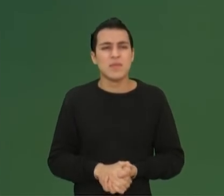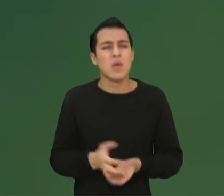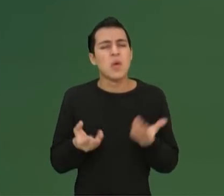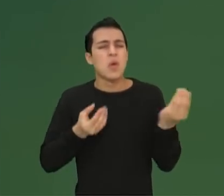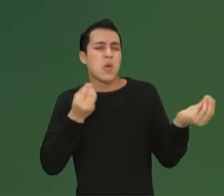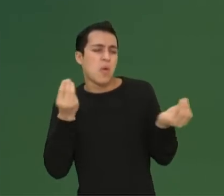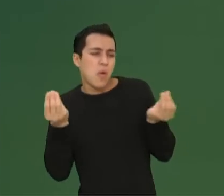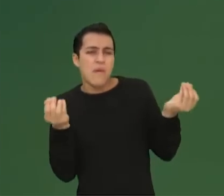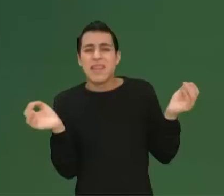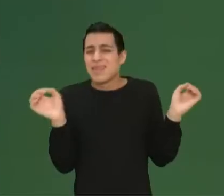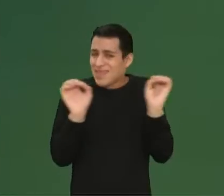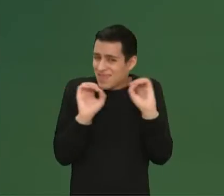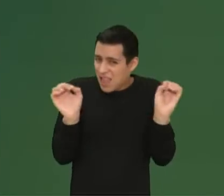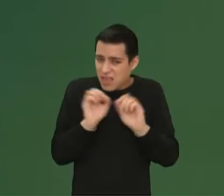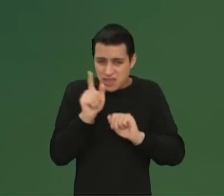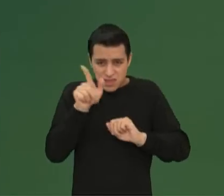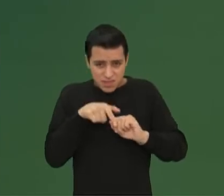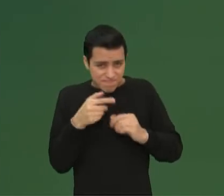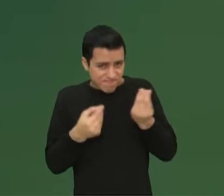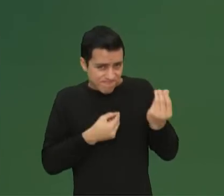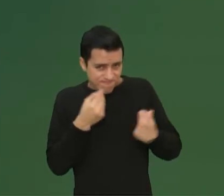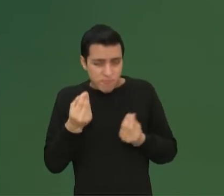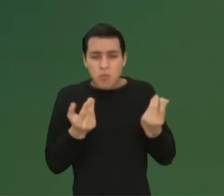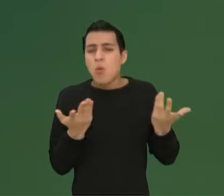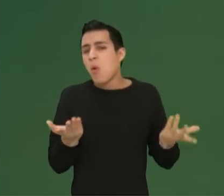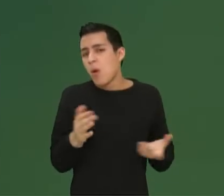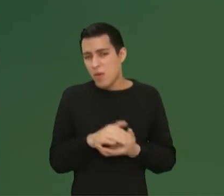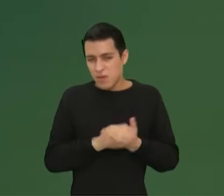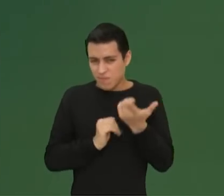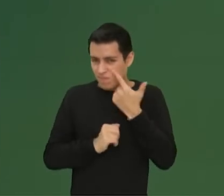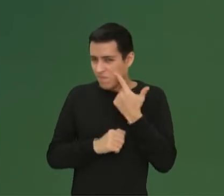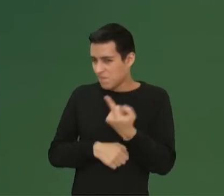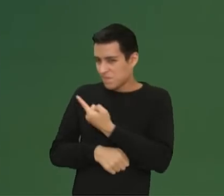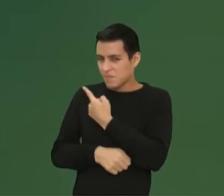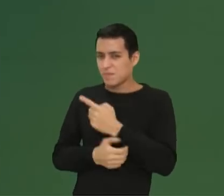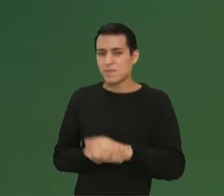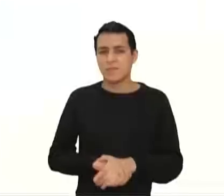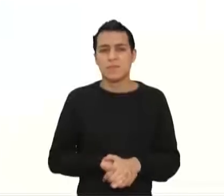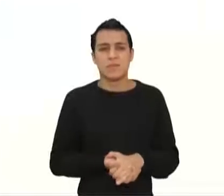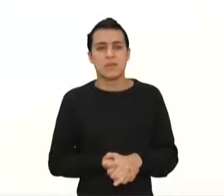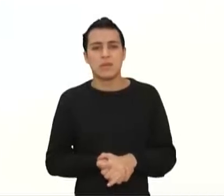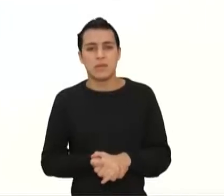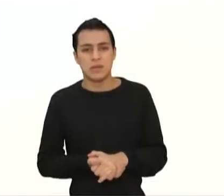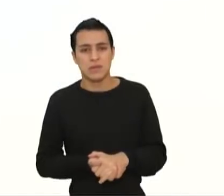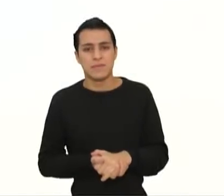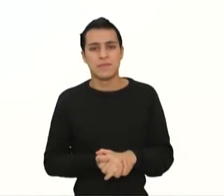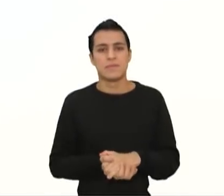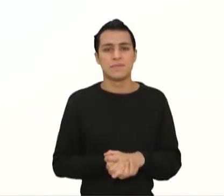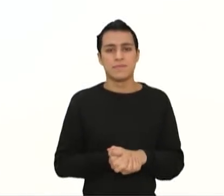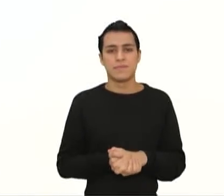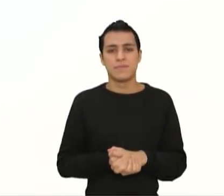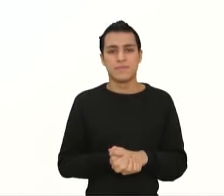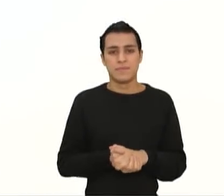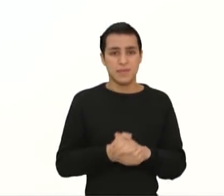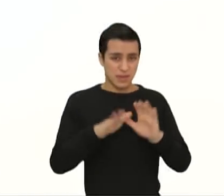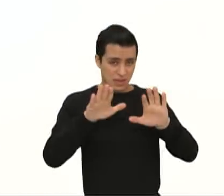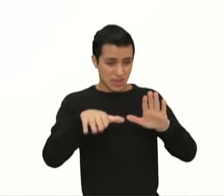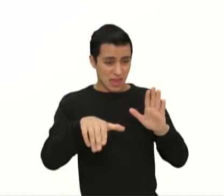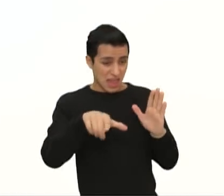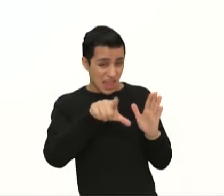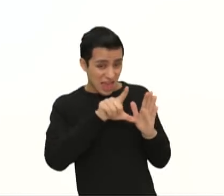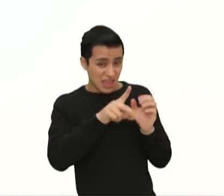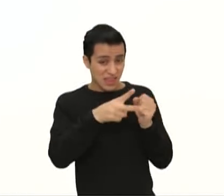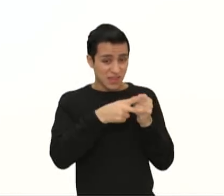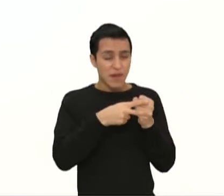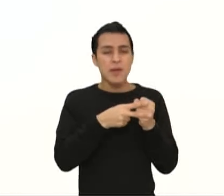Situações onde não ocorre a crase, certo? Acompanhe comigo essas situações. Antes de verbo